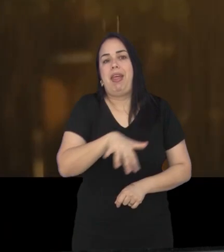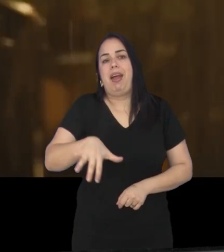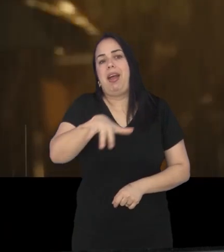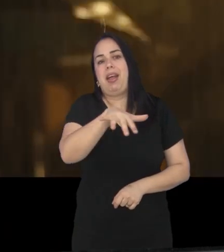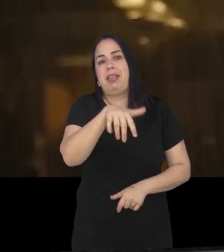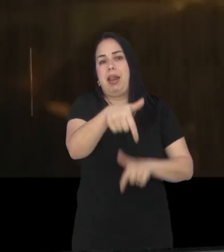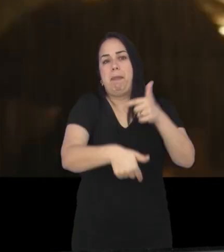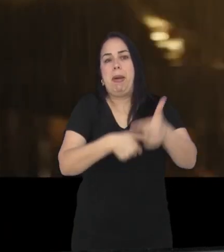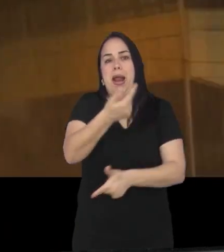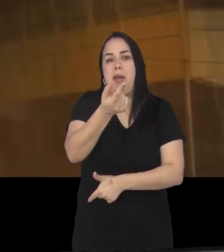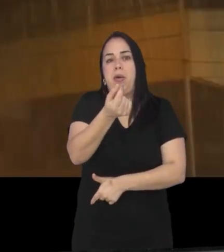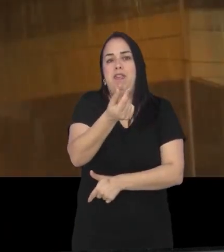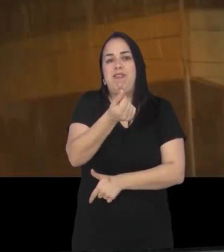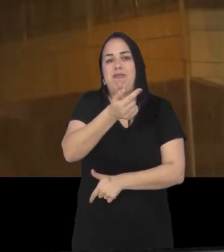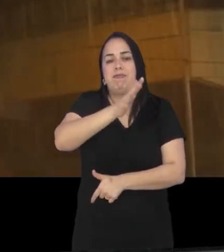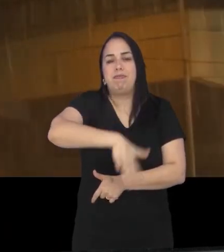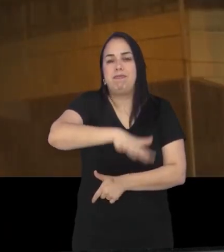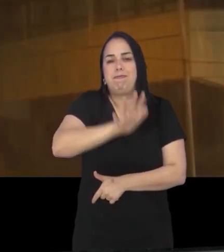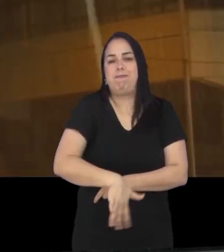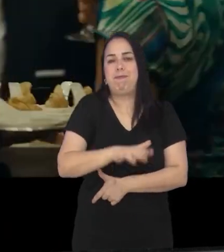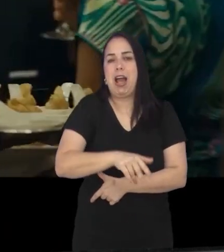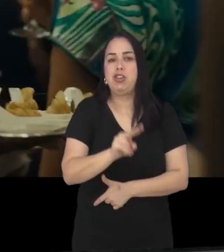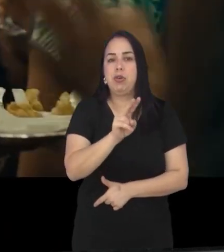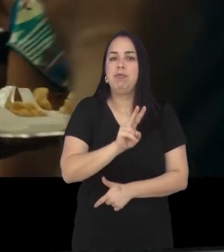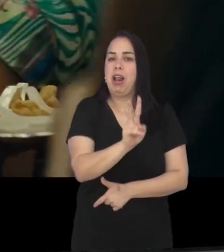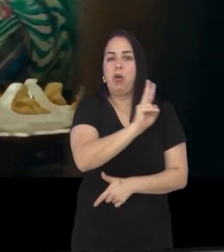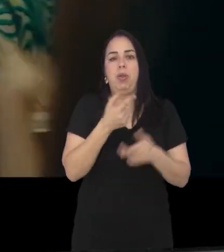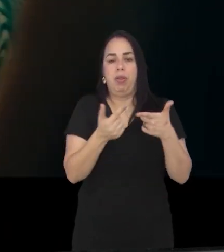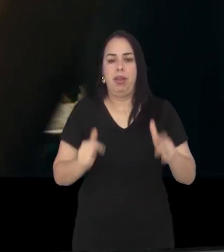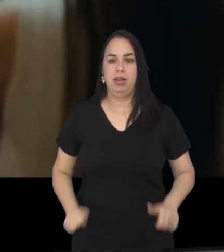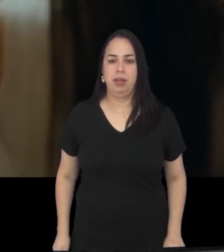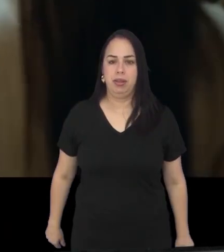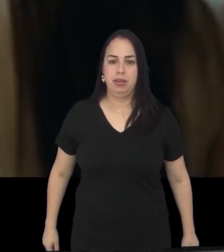Não passa um minuto sem que eu pense no que eu fiz.